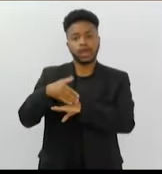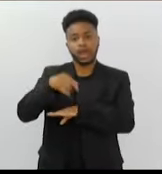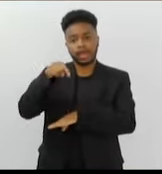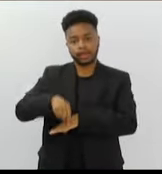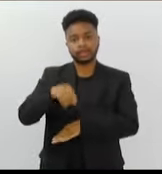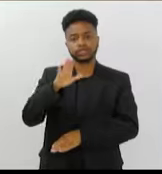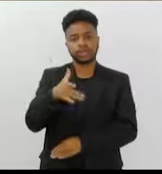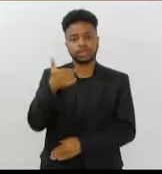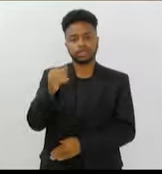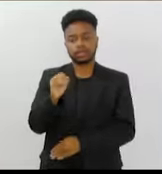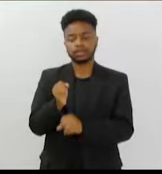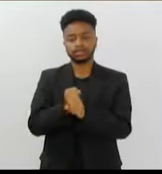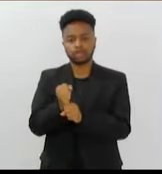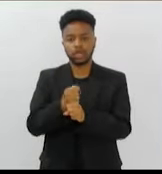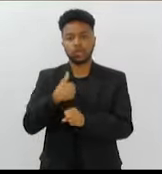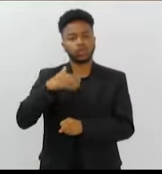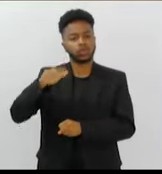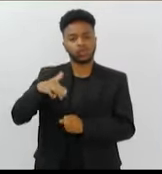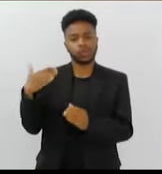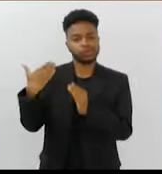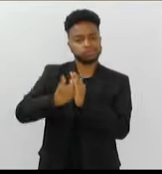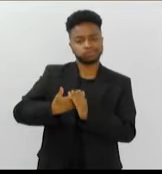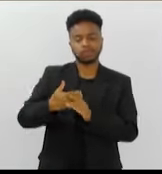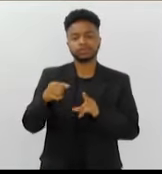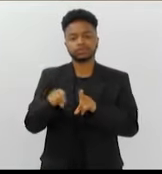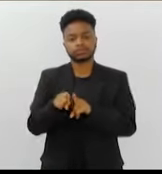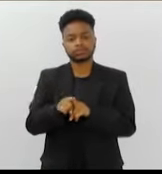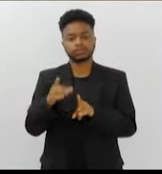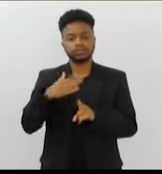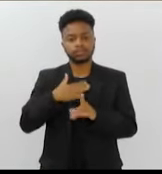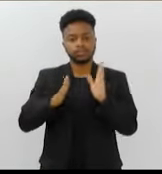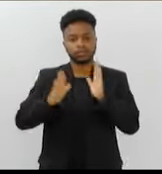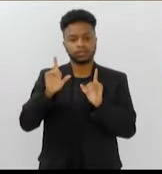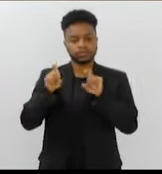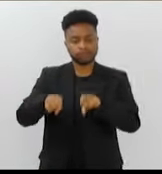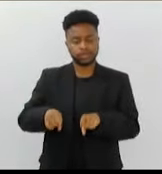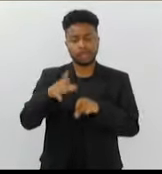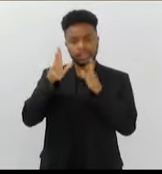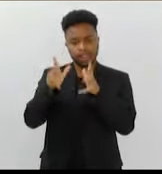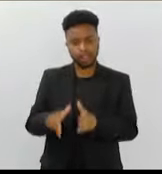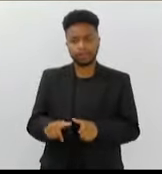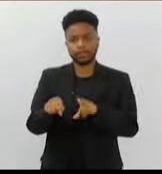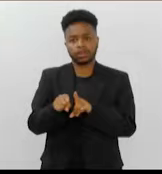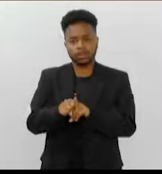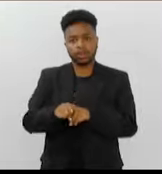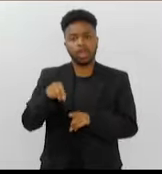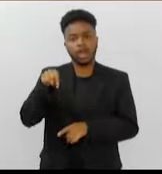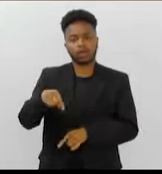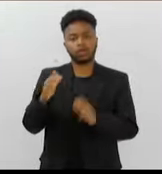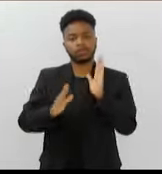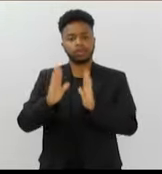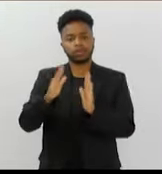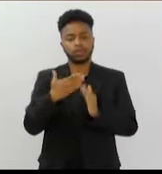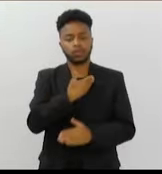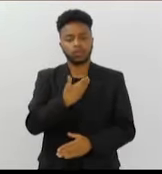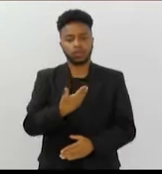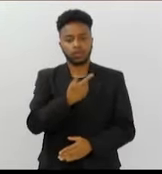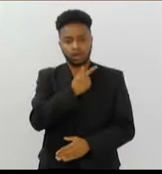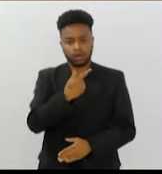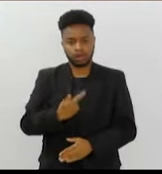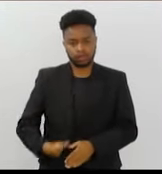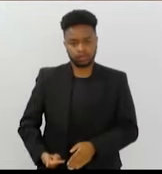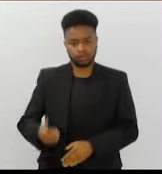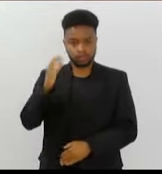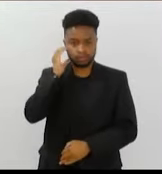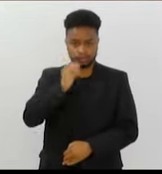nunca. Fazer um mandato limpo, já ter, nesse governo Cláudio Castro, denunciado vários esquemas, como o esquema do CEPERJ,